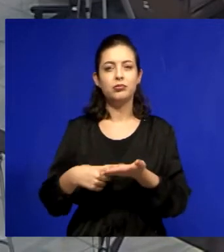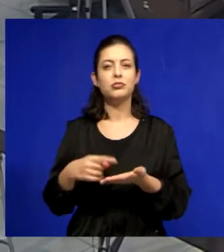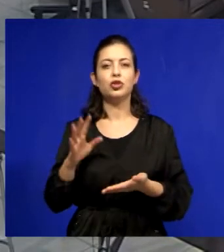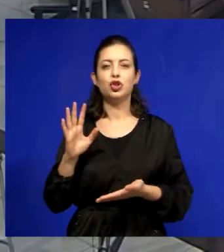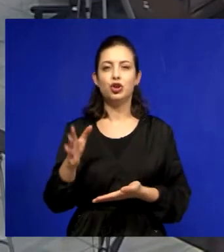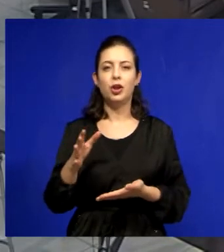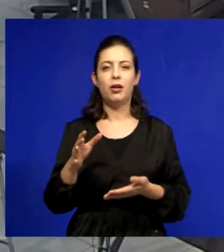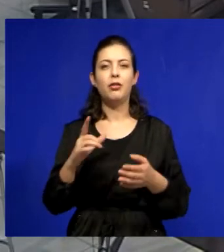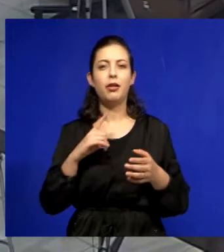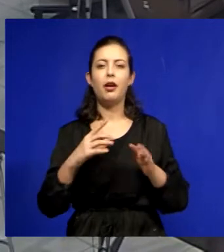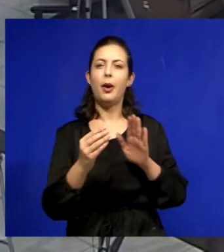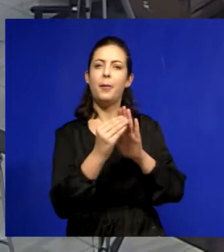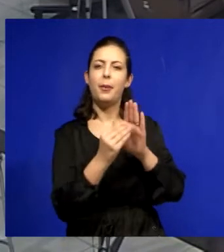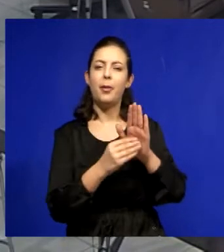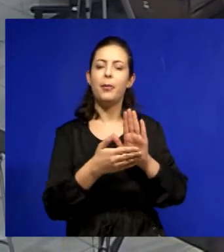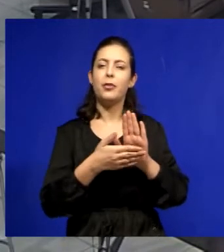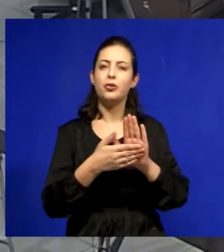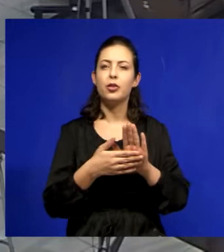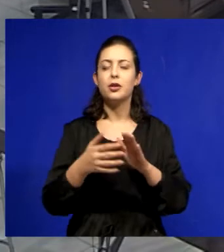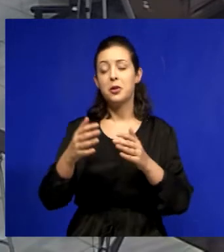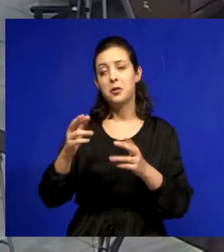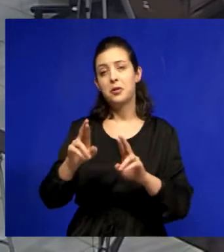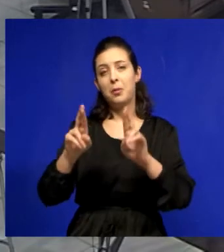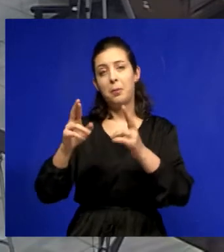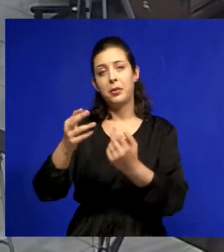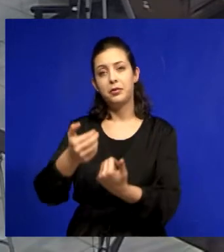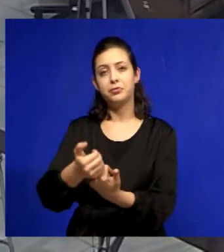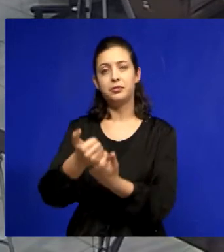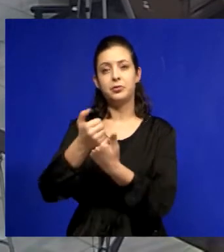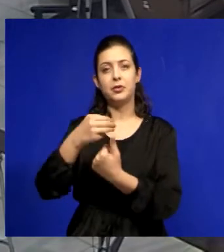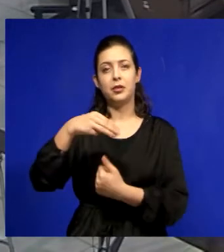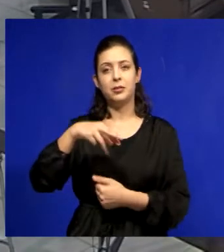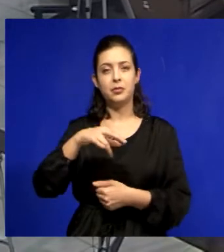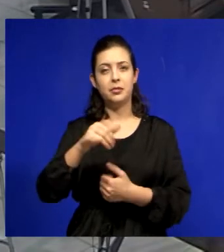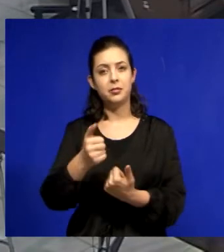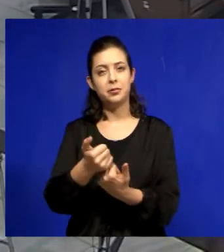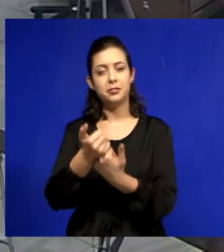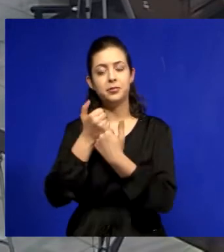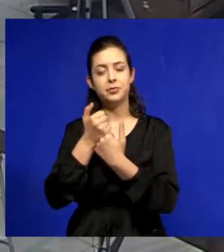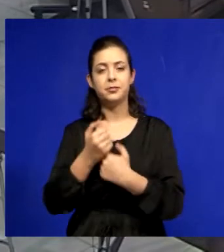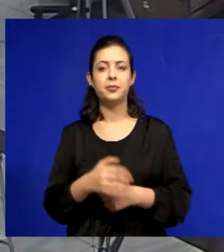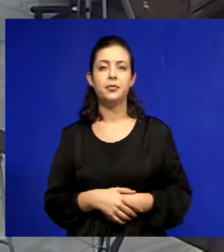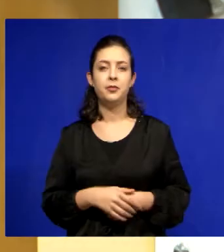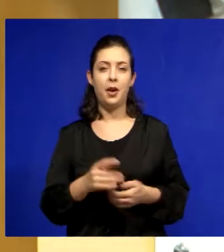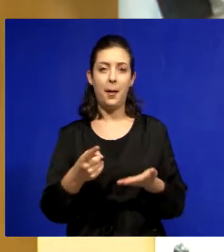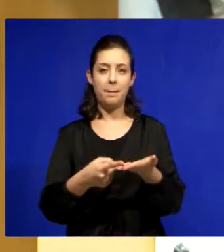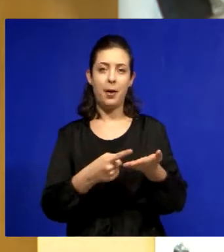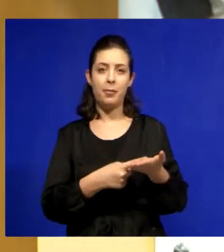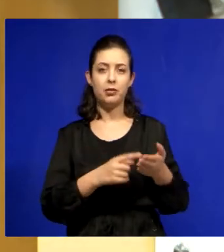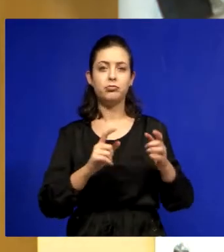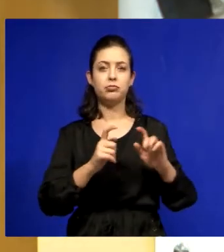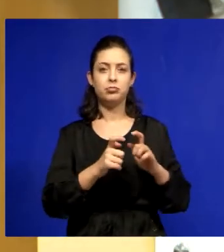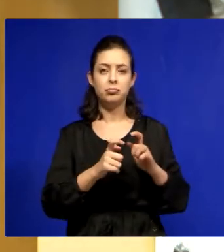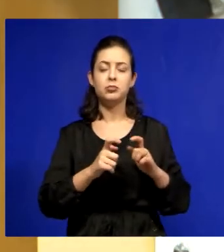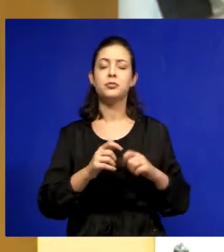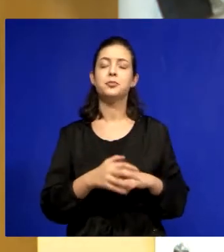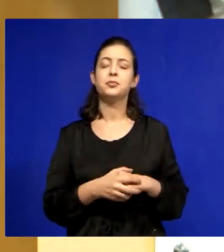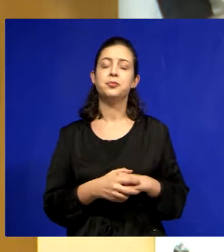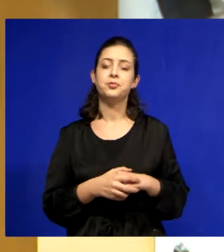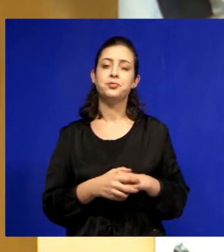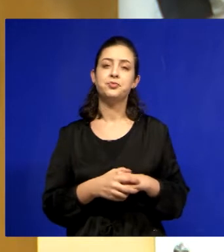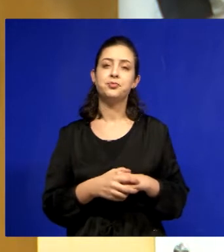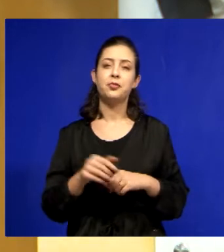está tudo na mão e eu conto muito com seu apoio vereadora márcia pra que a gente possa agendar essa reunião e fazer é